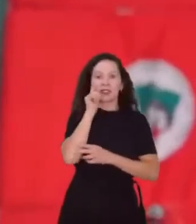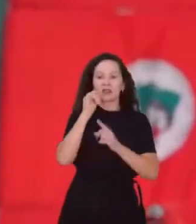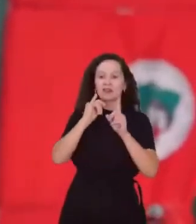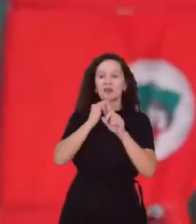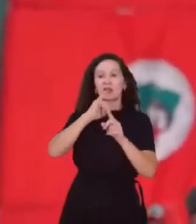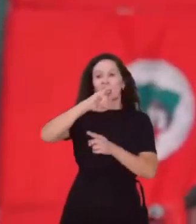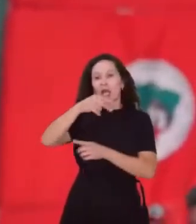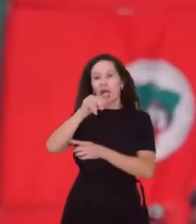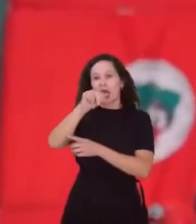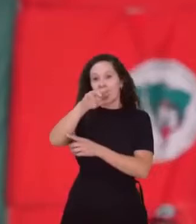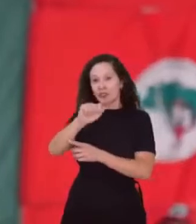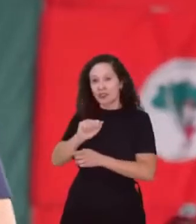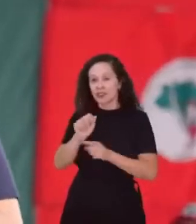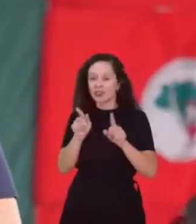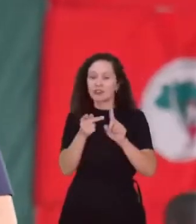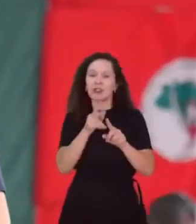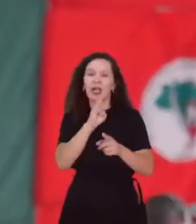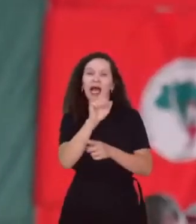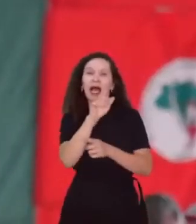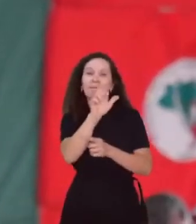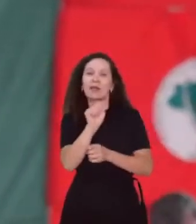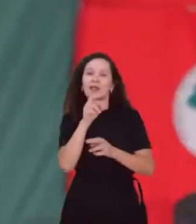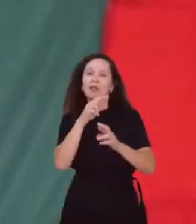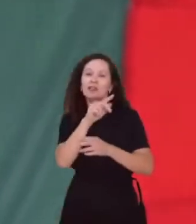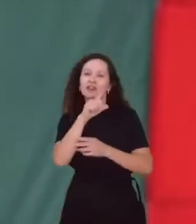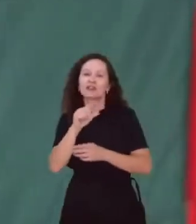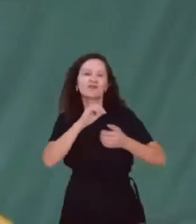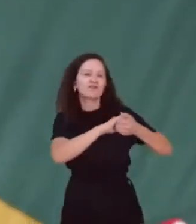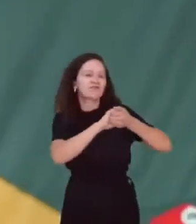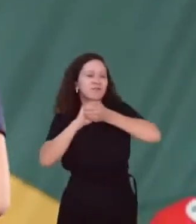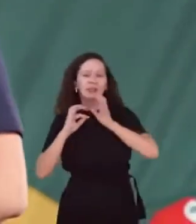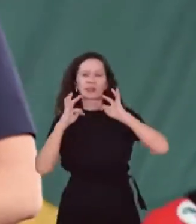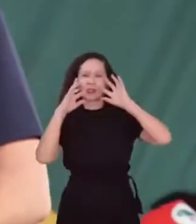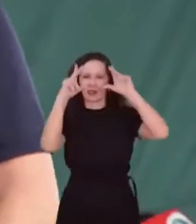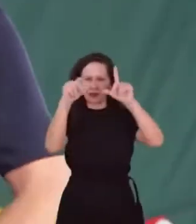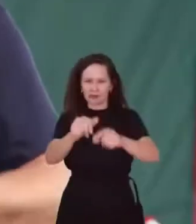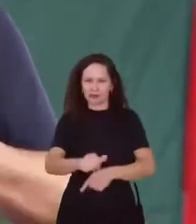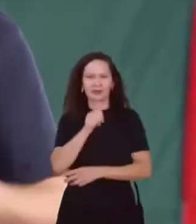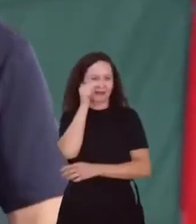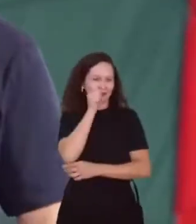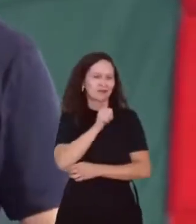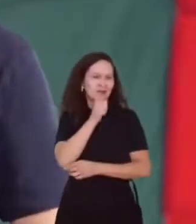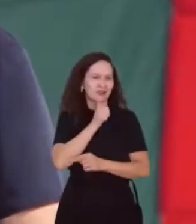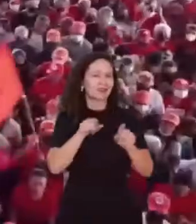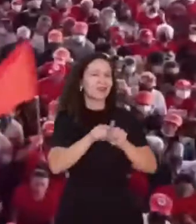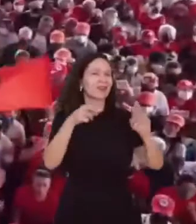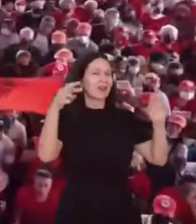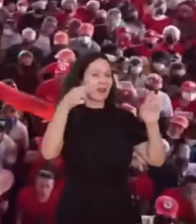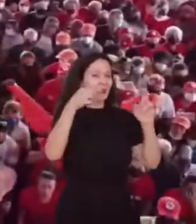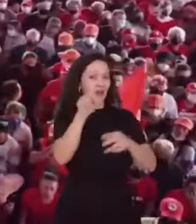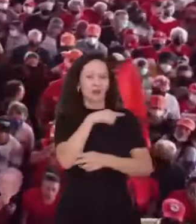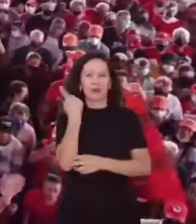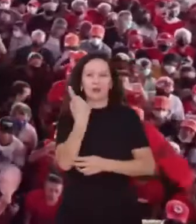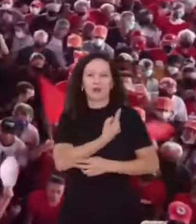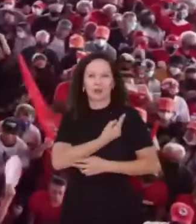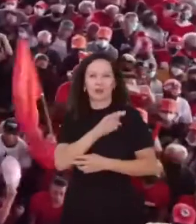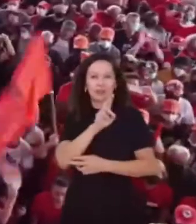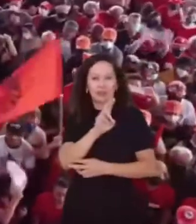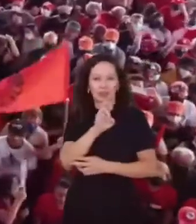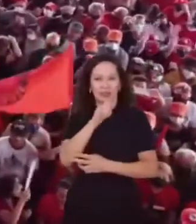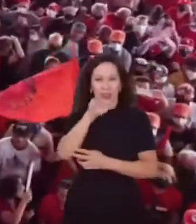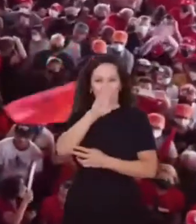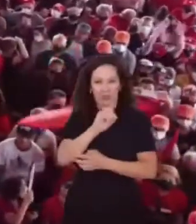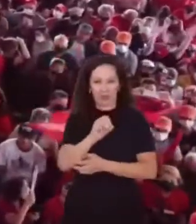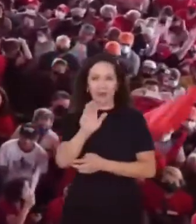quero saudar todas as mulheres. E na figura aqui do nosso Requião e do Lula, todos os